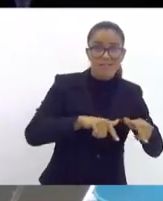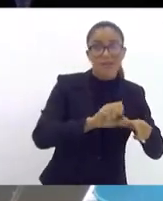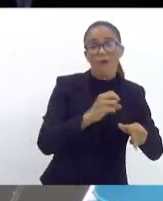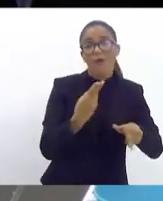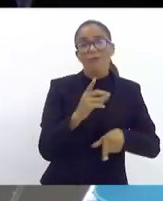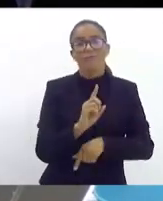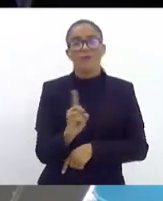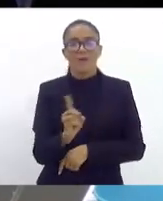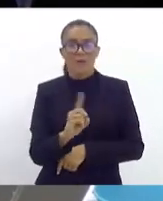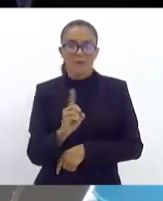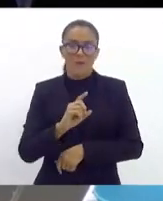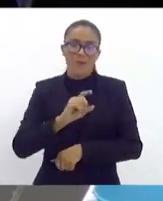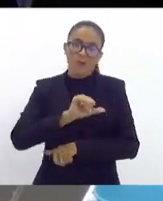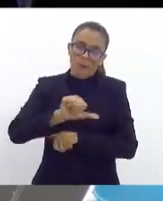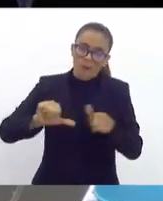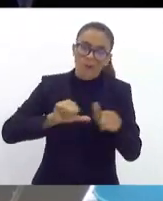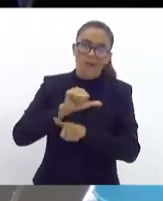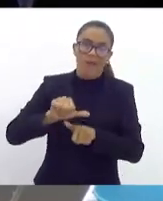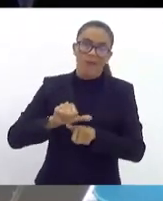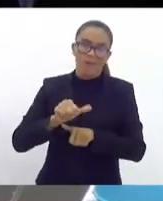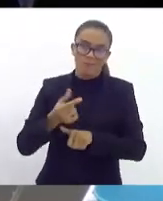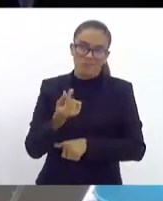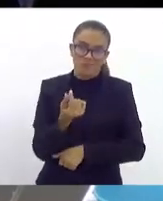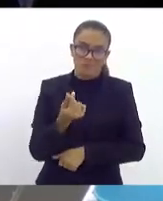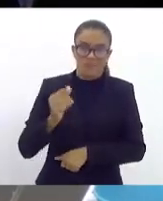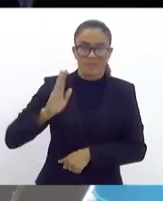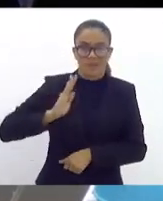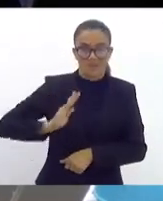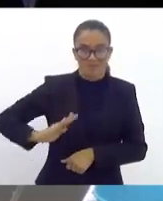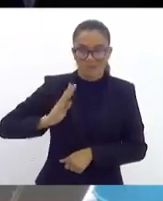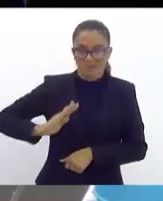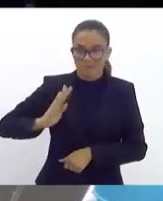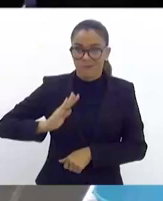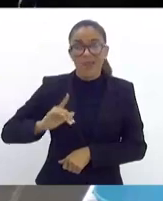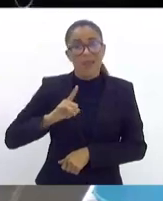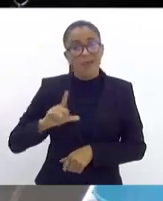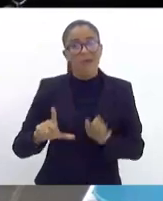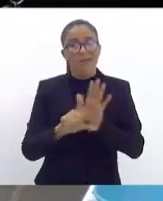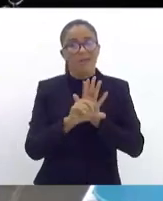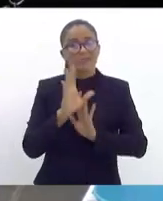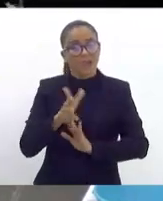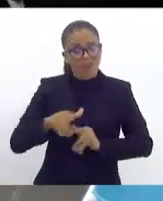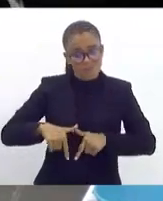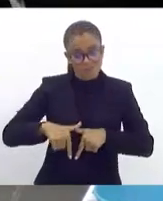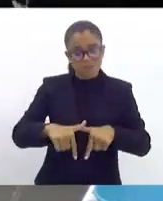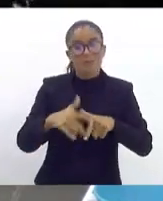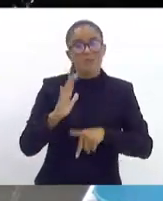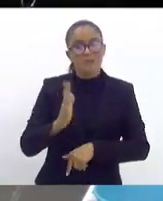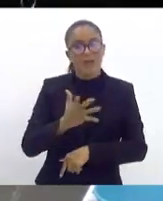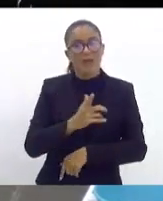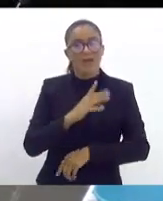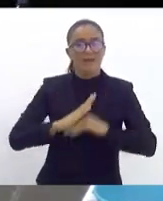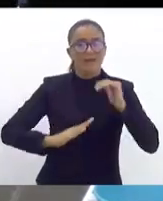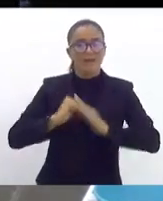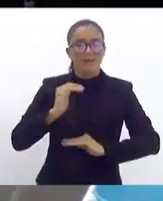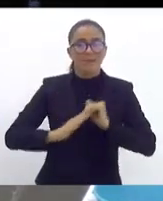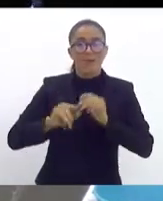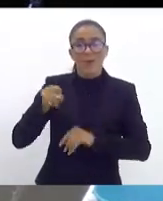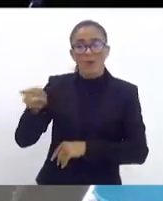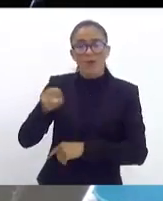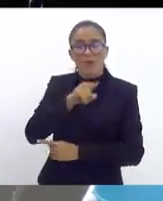reajuste nas bolsas Lembrando que isso já é uma lei já acontece Então o que ela tava querendo fazer